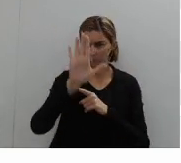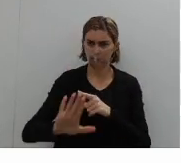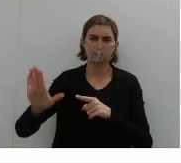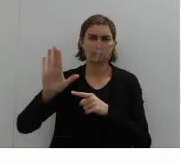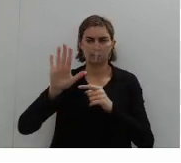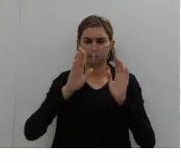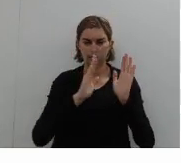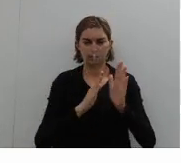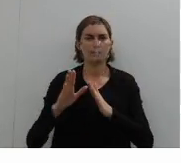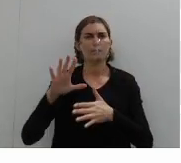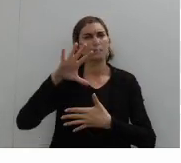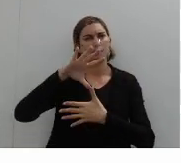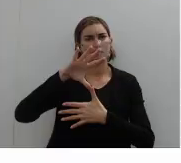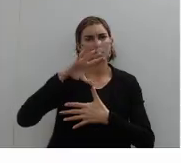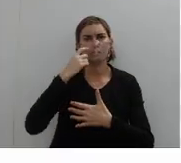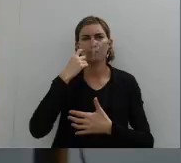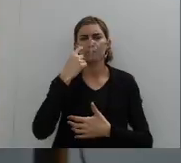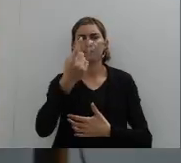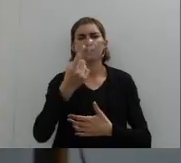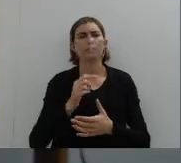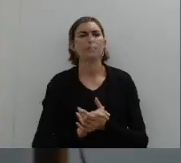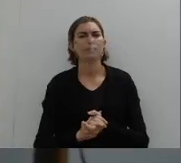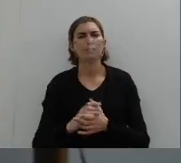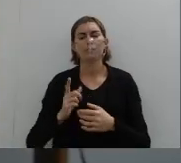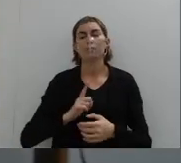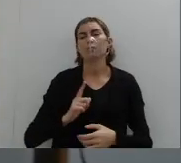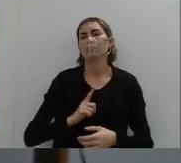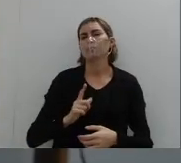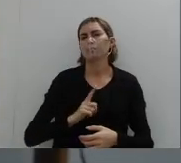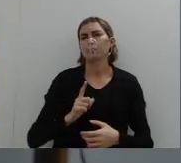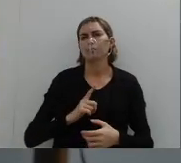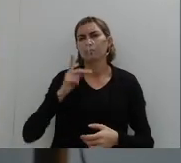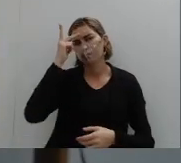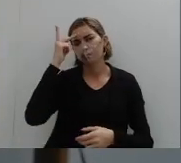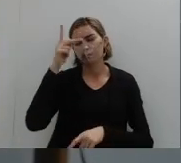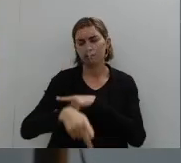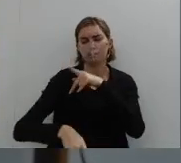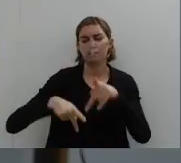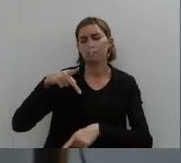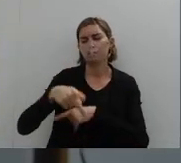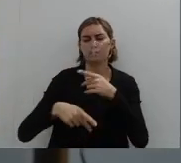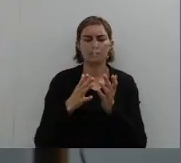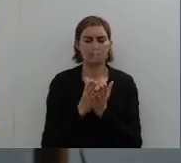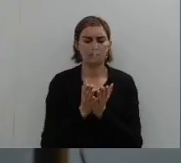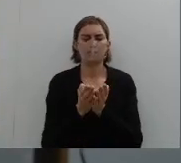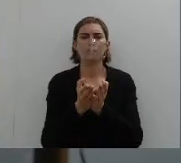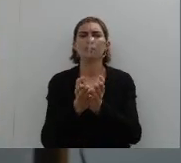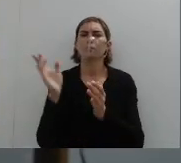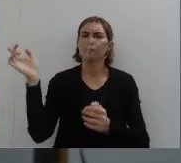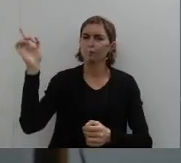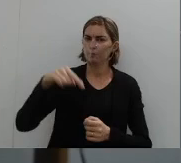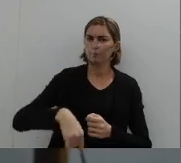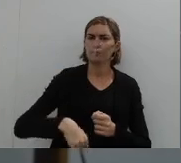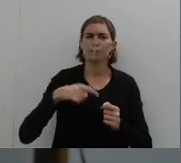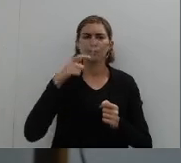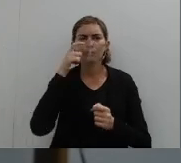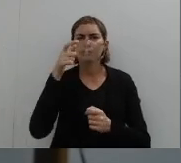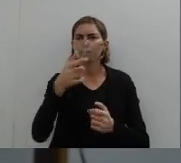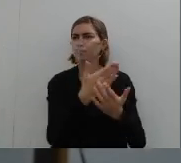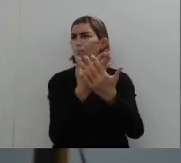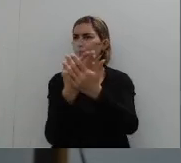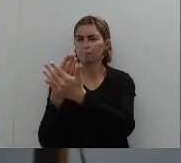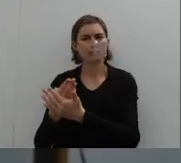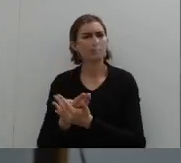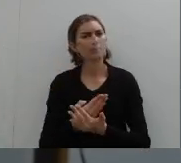europeus, certo? Então, quando eu digo a você que havia pessoas nessas embarcações que vinham no intuito de